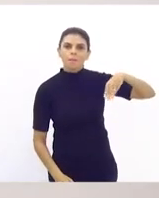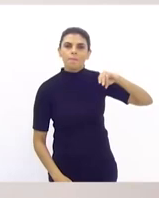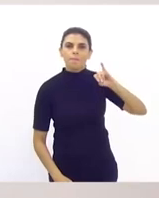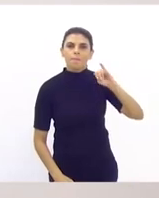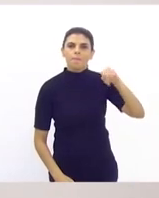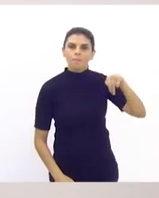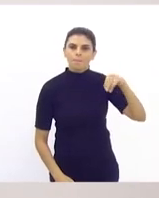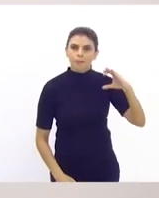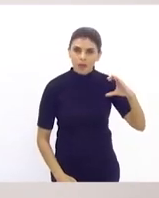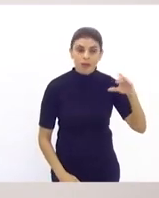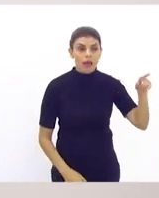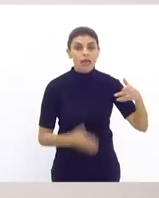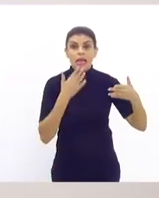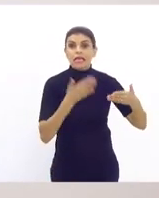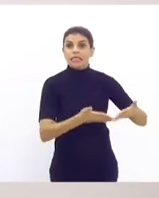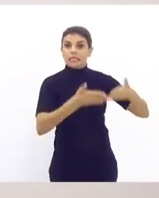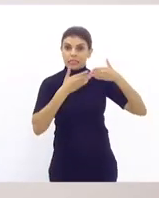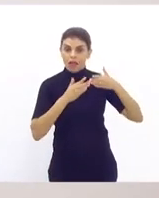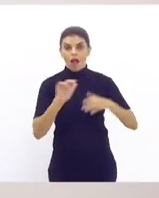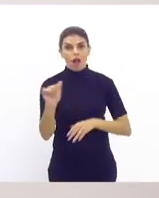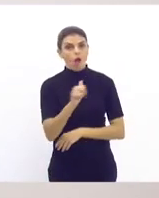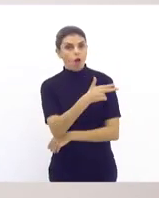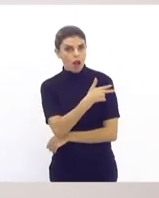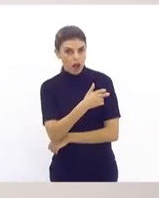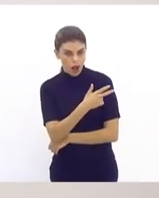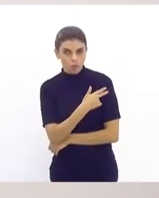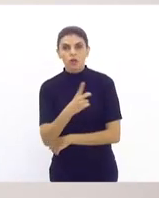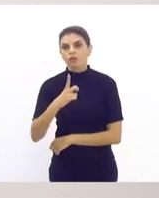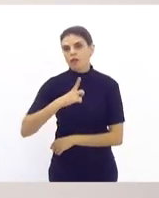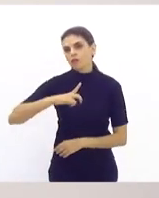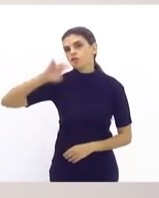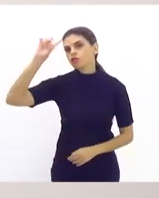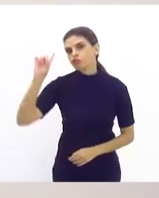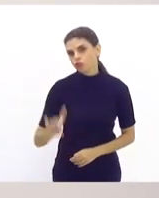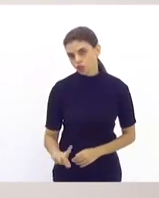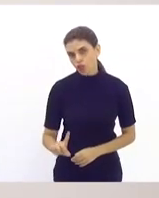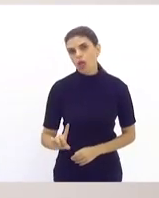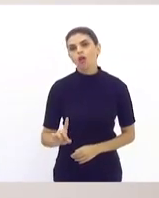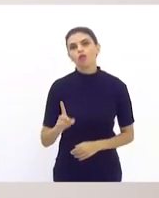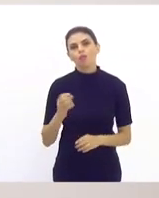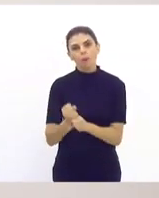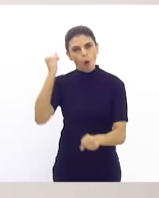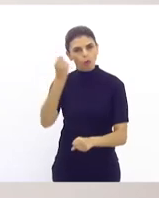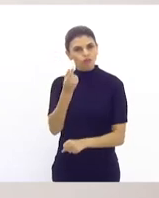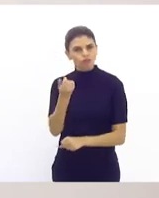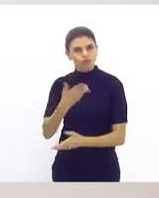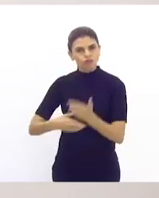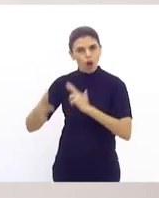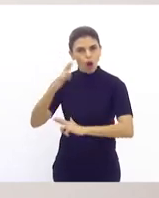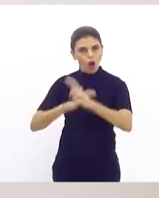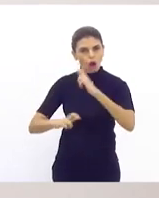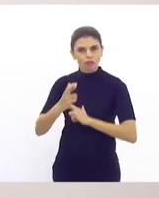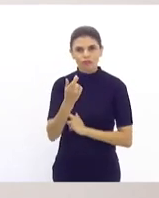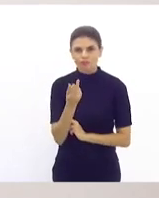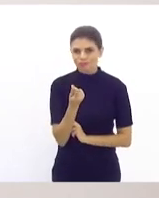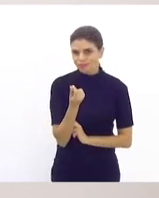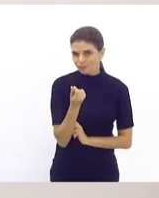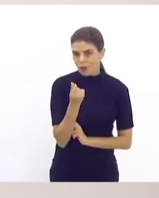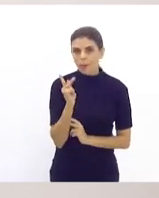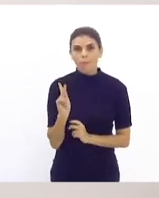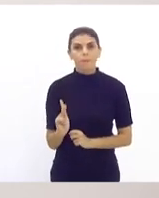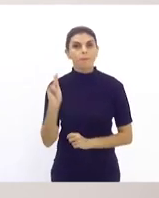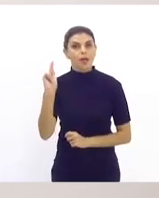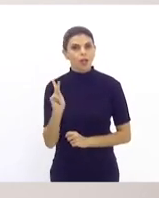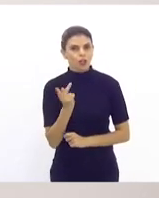desse licenciamento que o município de Arraial do Cabo passou a ter o direito de receber os royalties do petróleo, inclusive, por ter uma base de apoio à